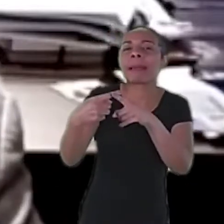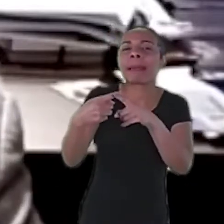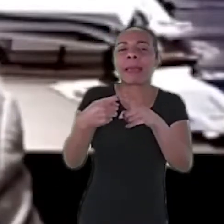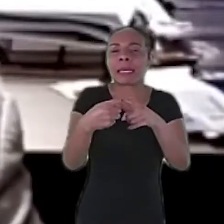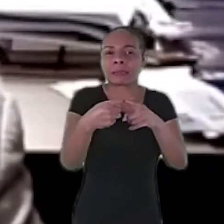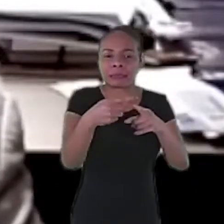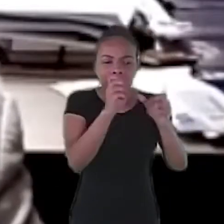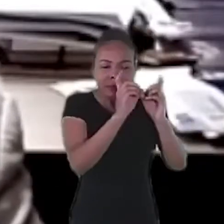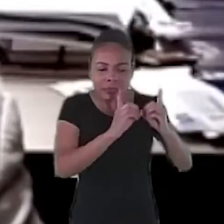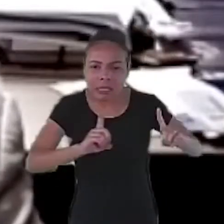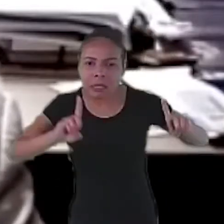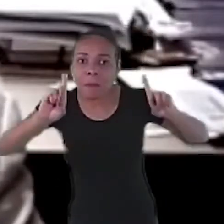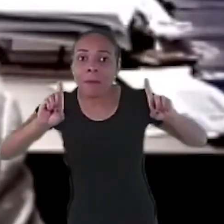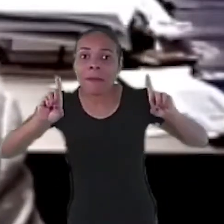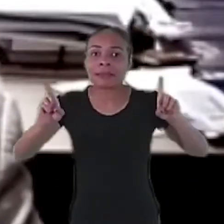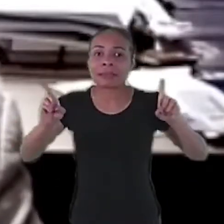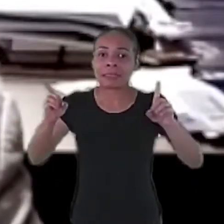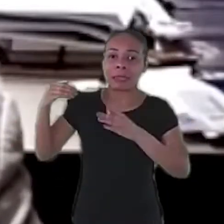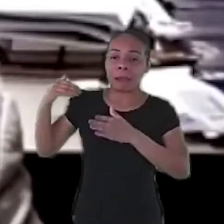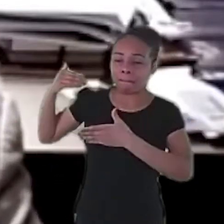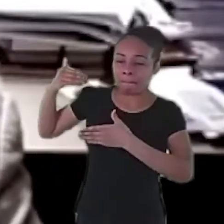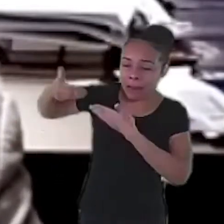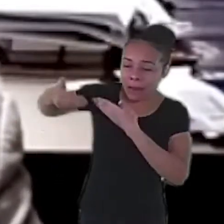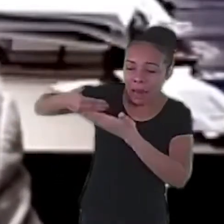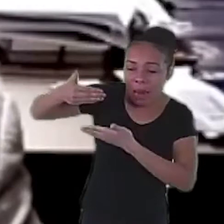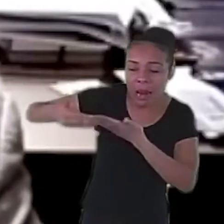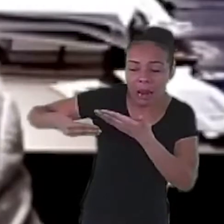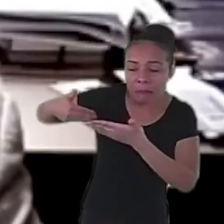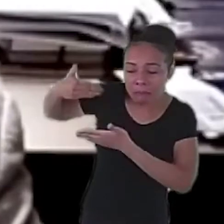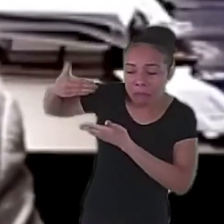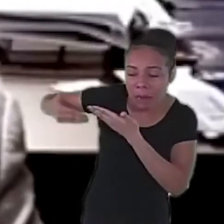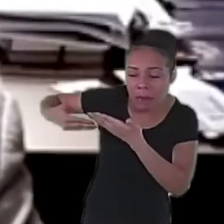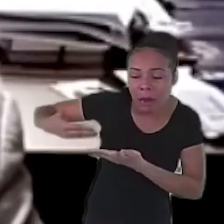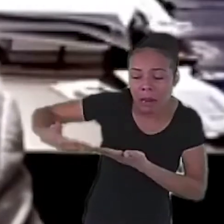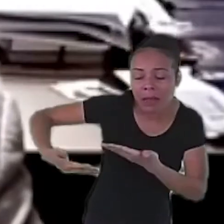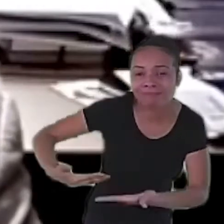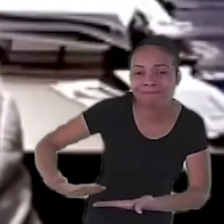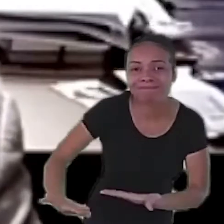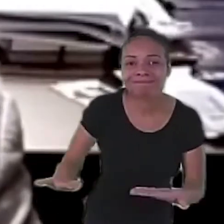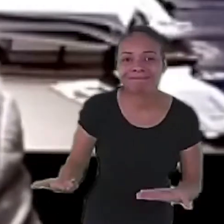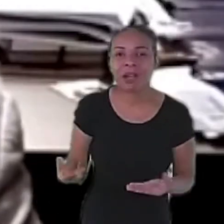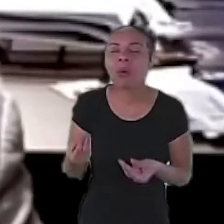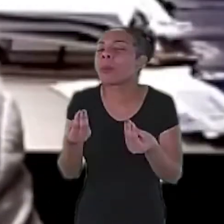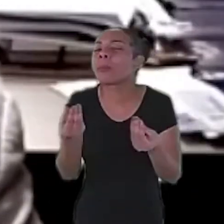e que governo nós queremos? Isso é uma questão mundial.